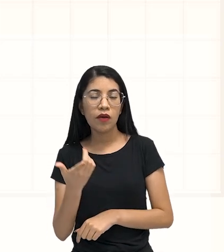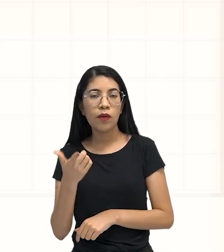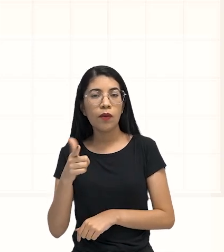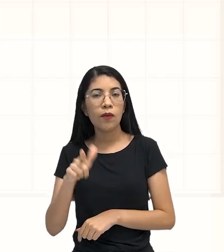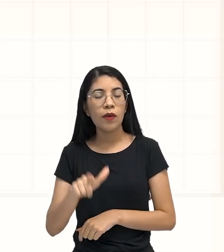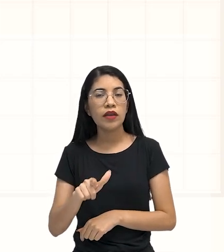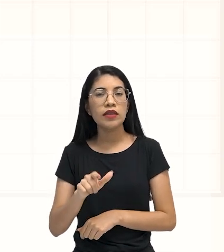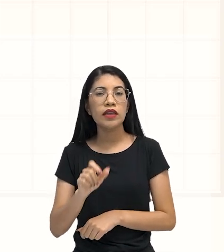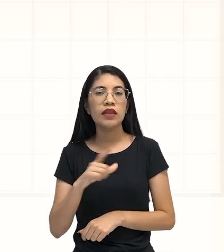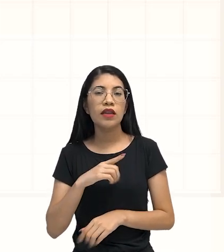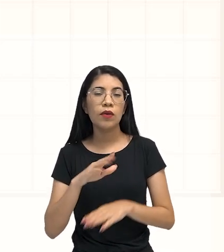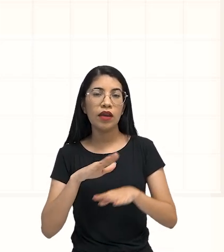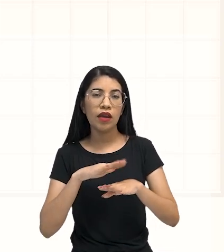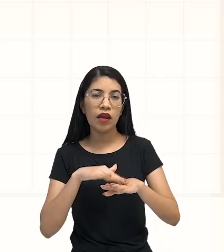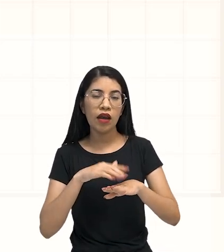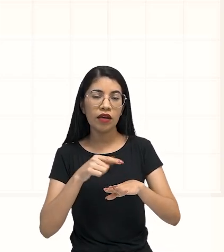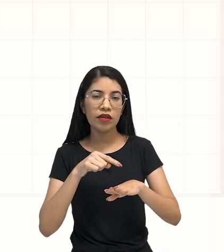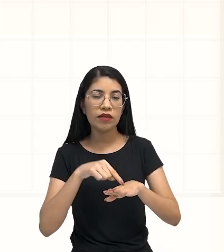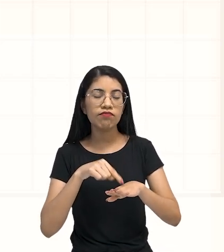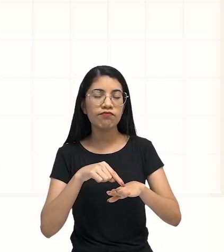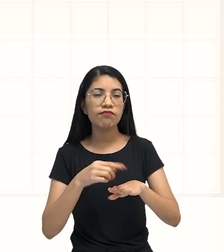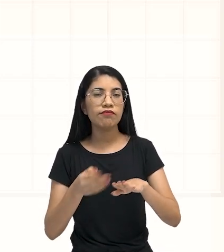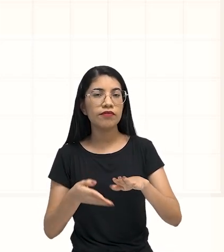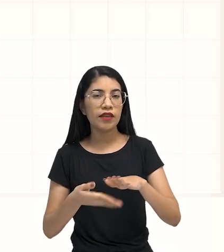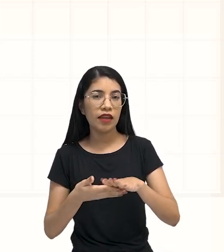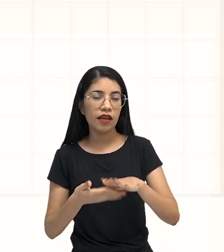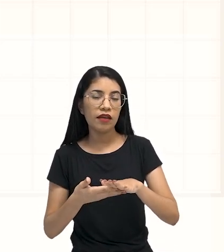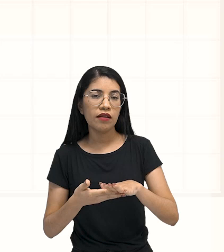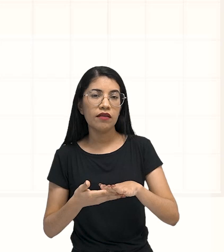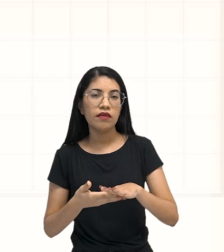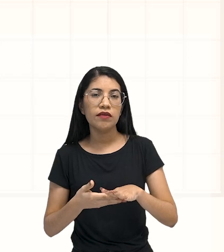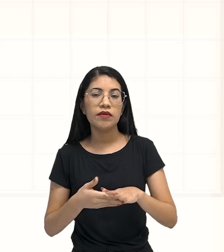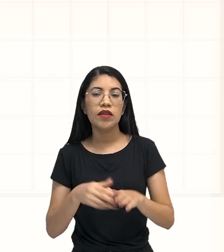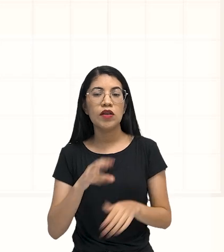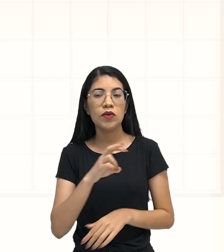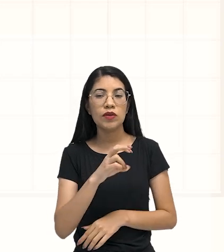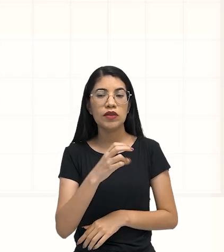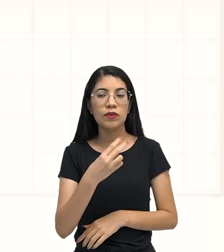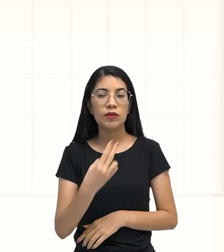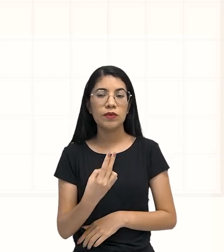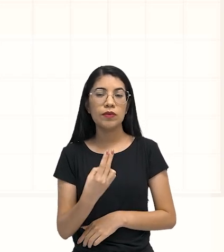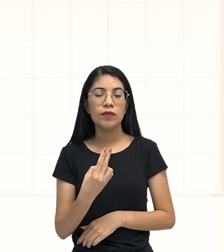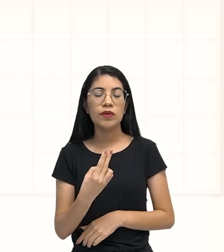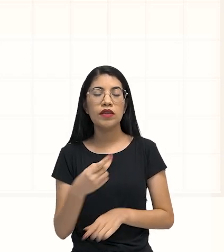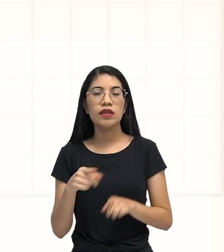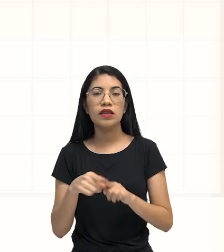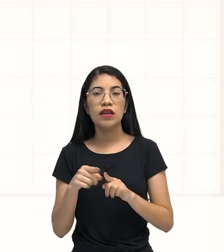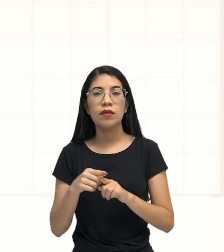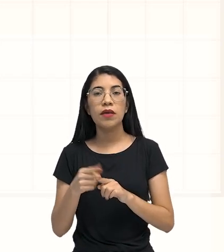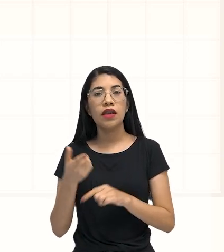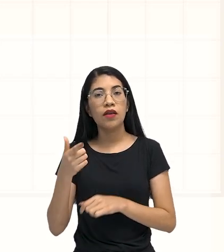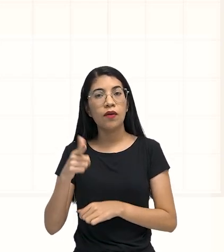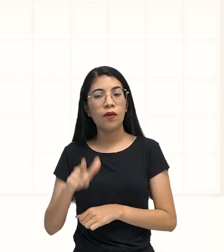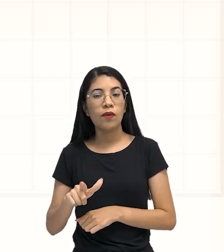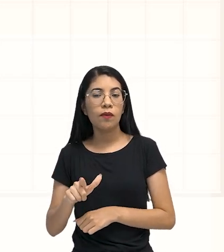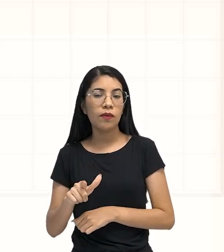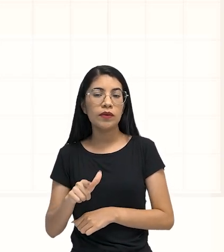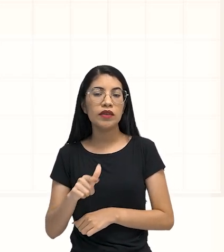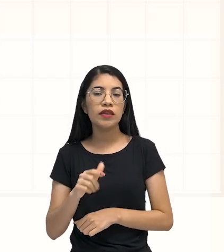deu cara, né? Nesse caso aqui foi 52, e o número de vezes que deu